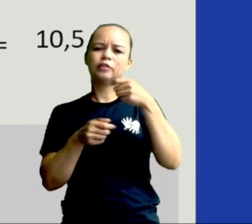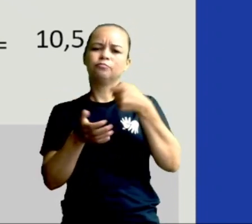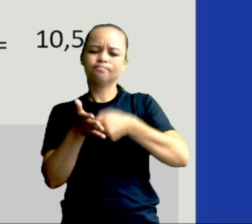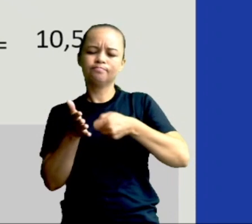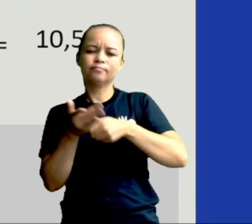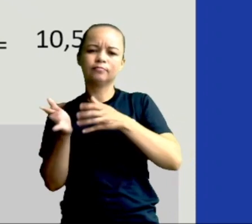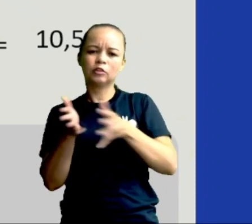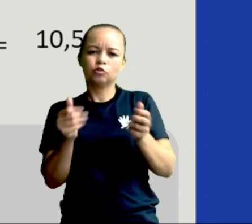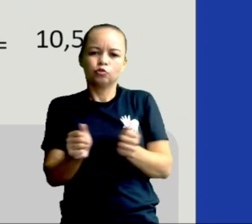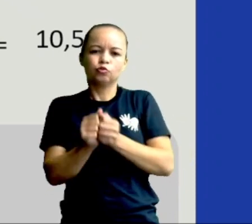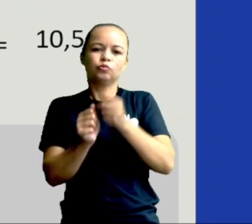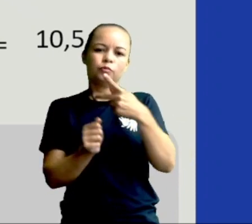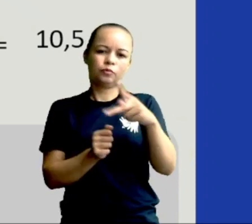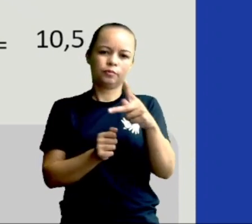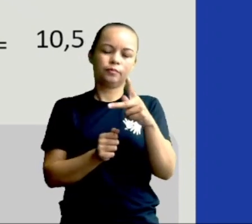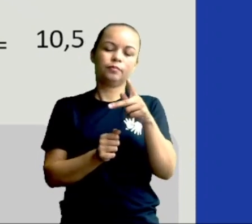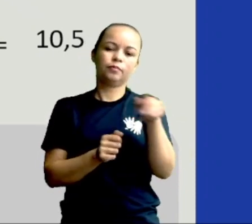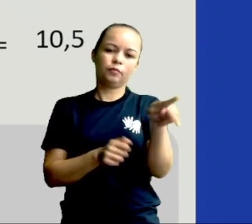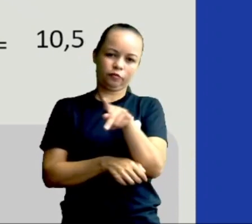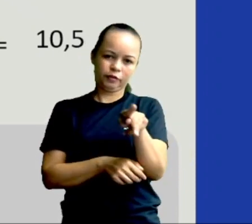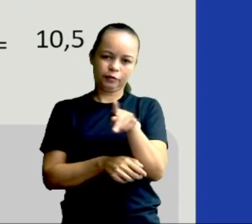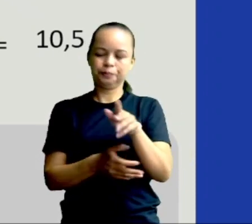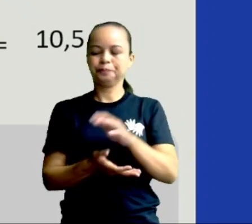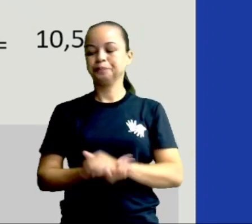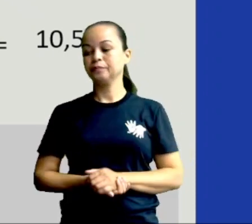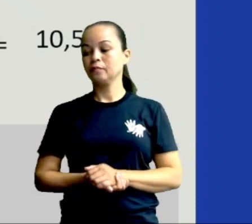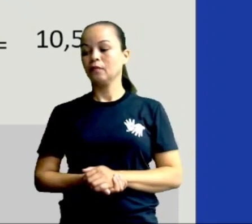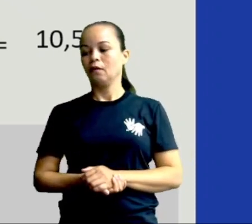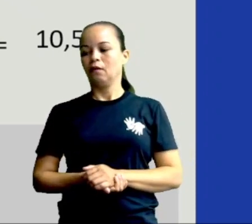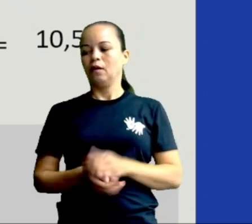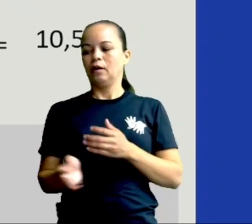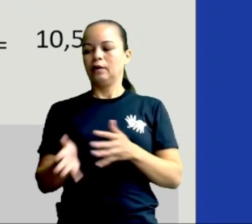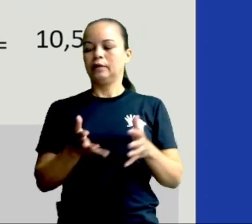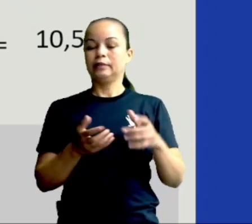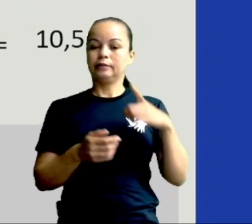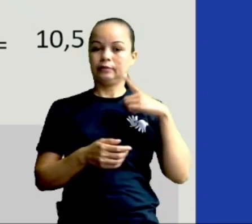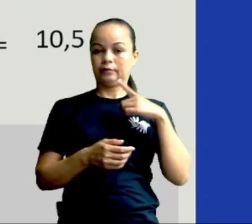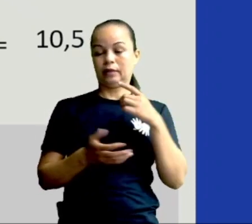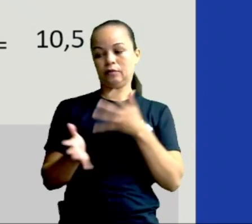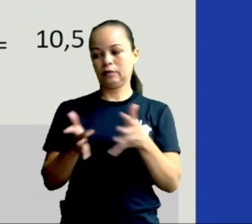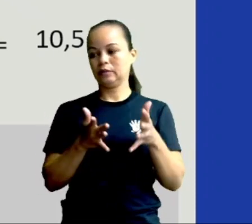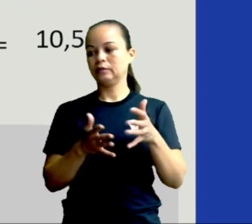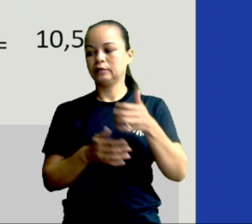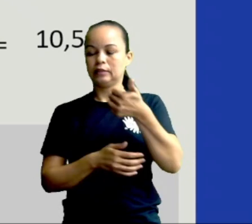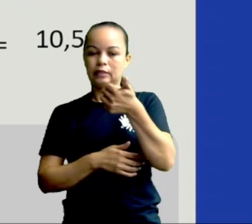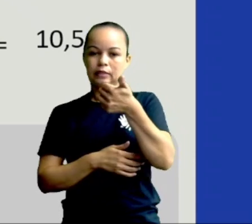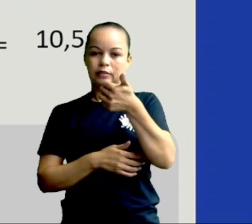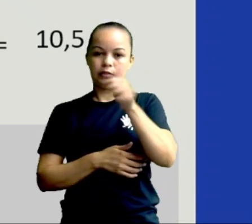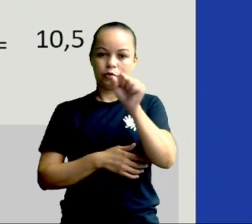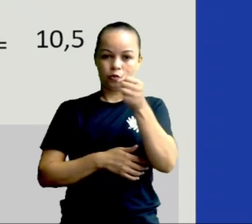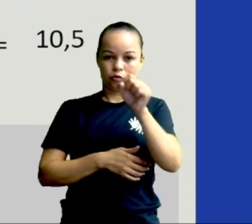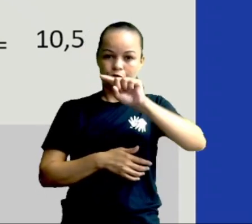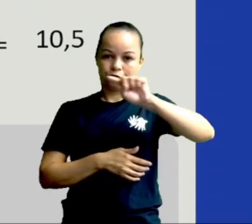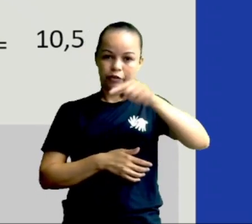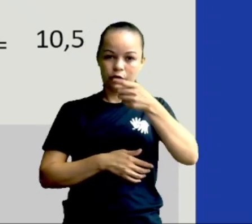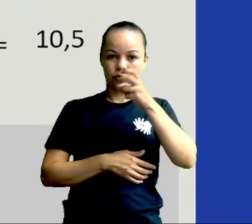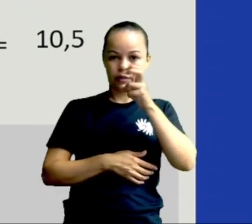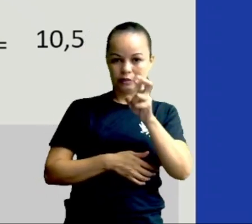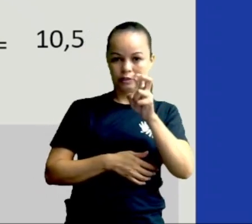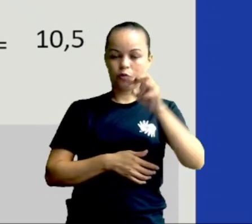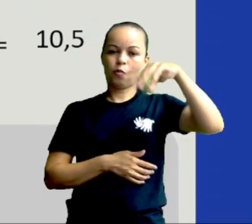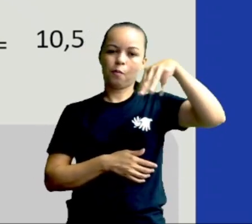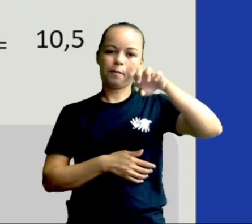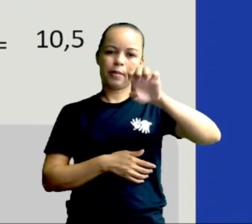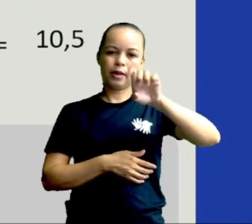junto com o professor. Então, eu tenho aí que nos notificados a mediana é 18,5 e nos